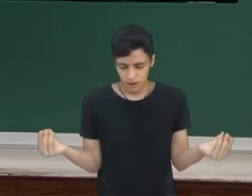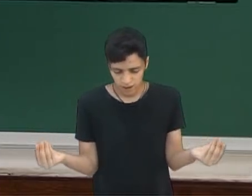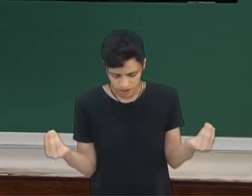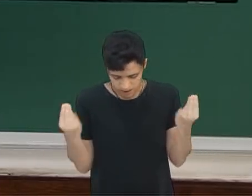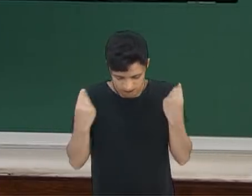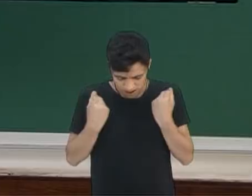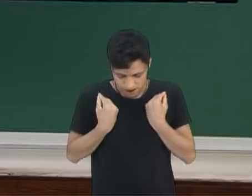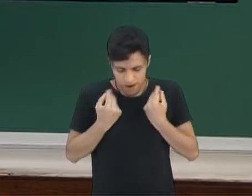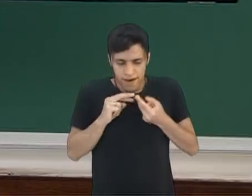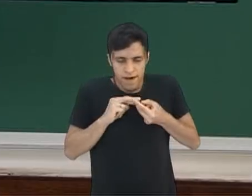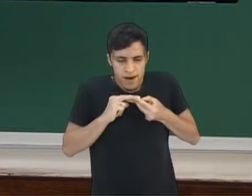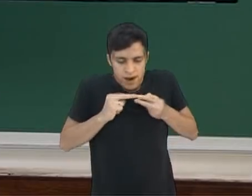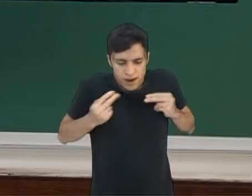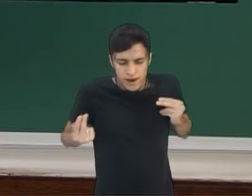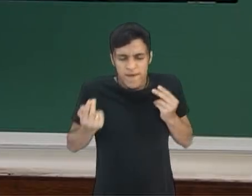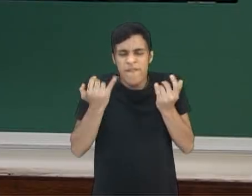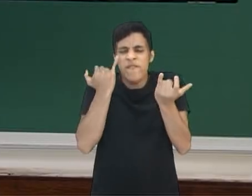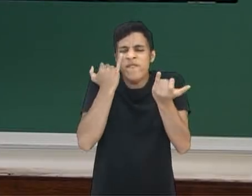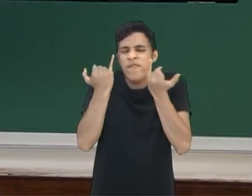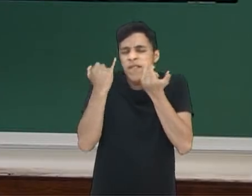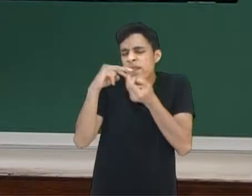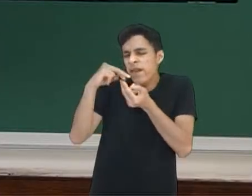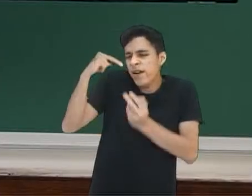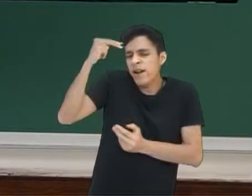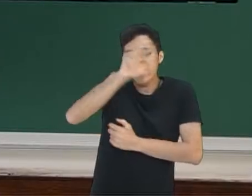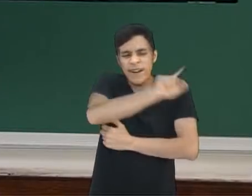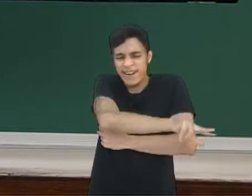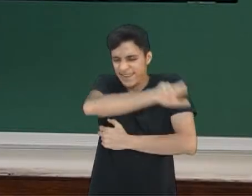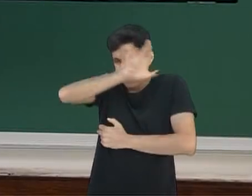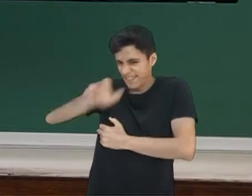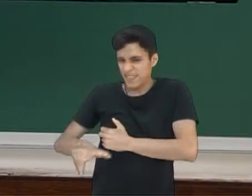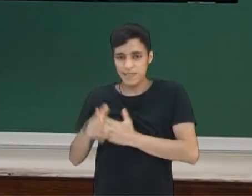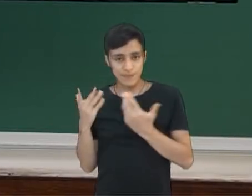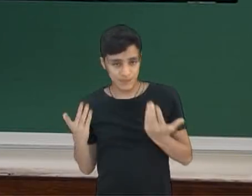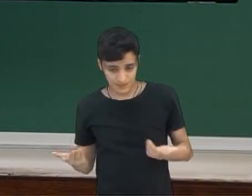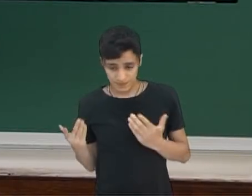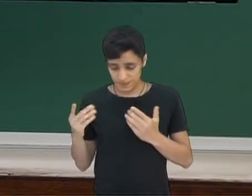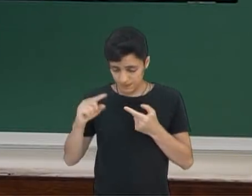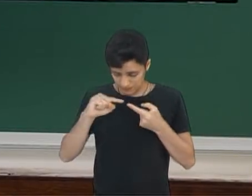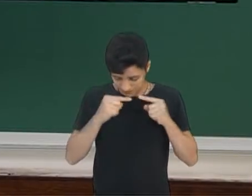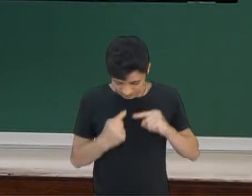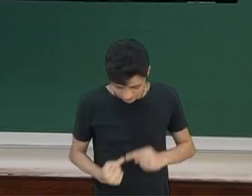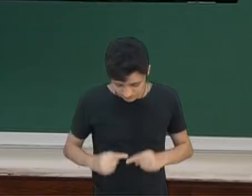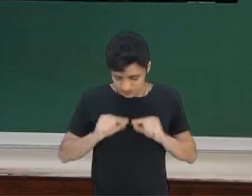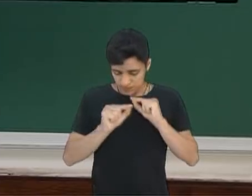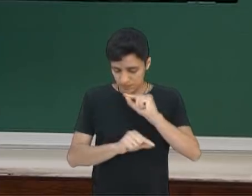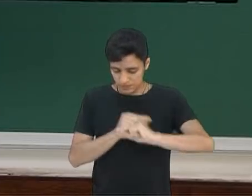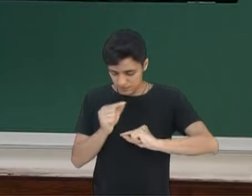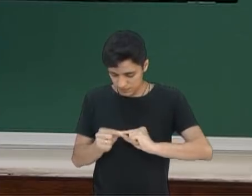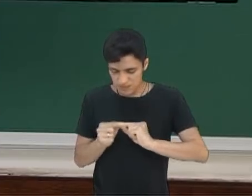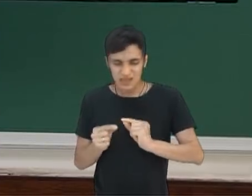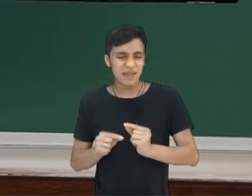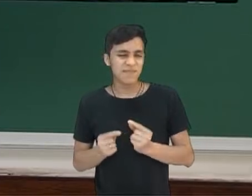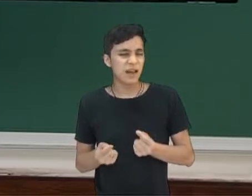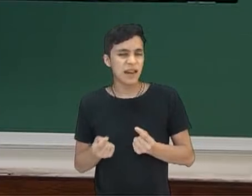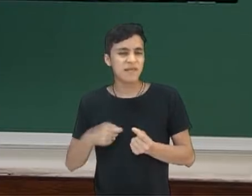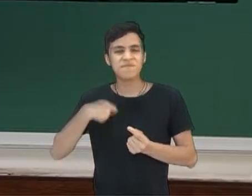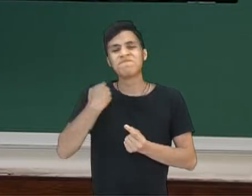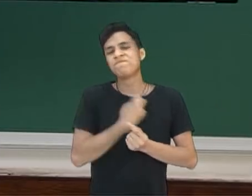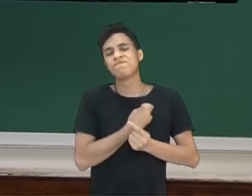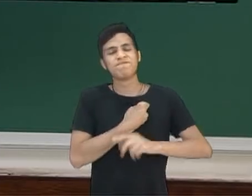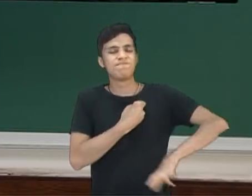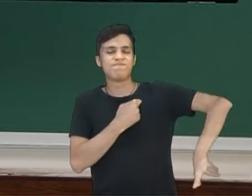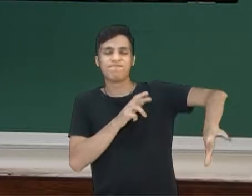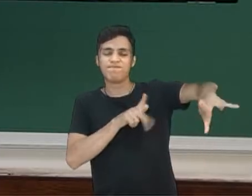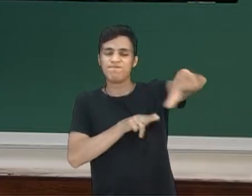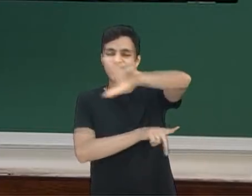trouxeram DNAs, informações genéticas diferentes. E essa combinação é que nos torna tão diferentes uns